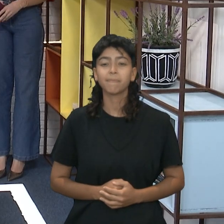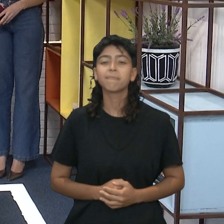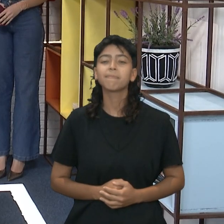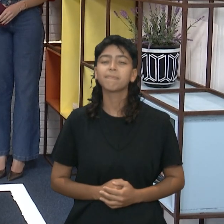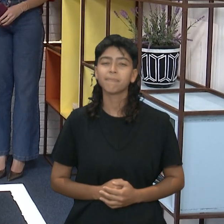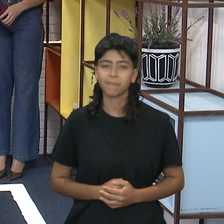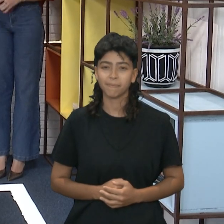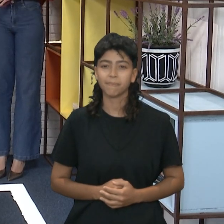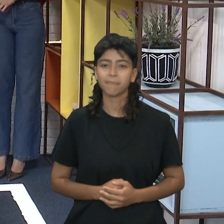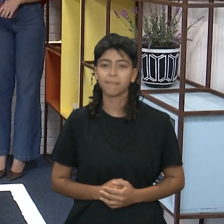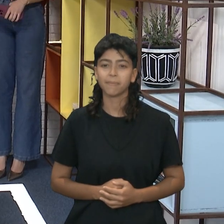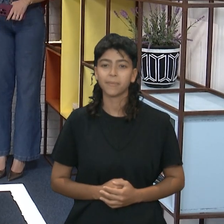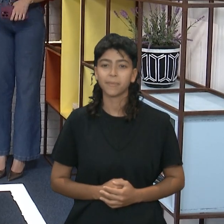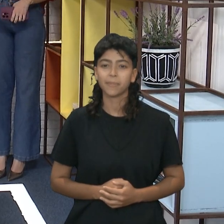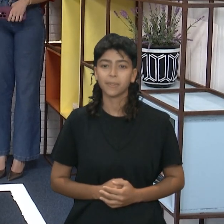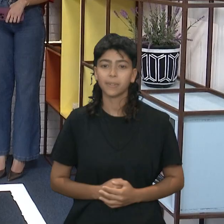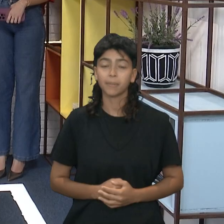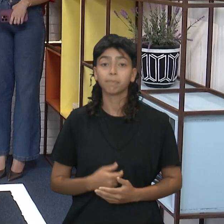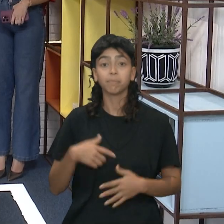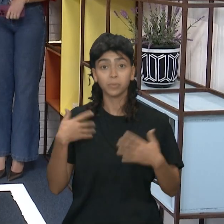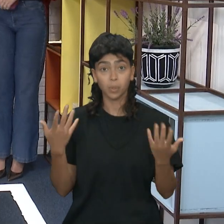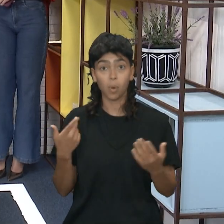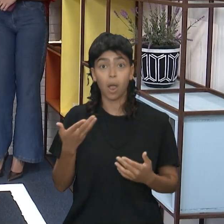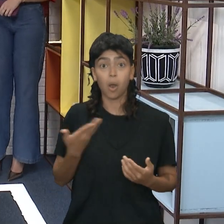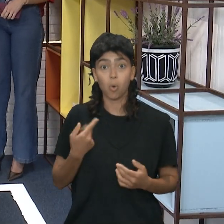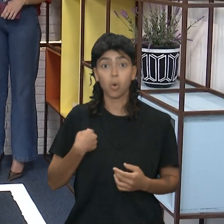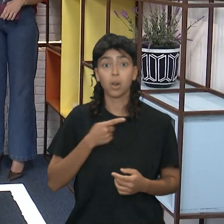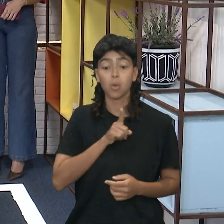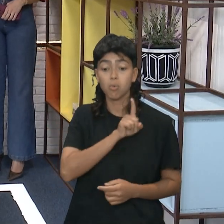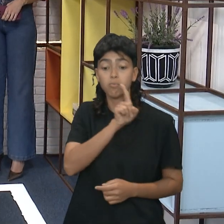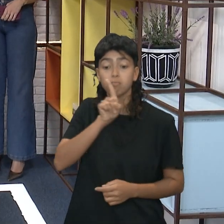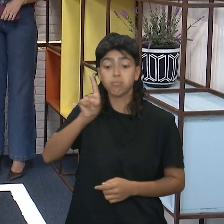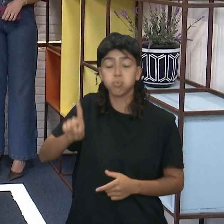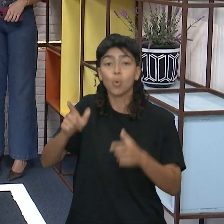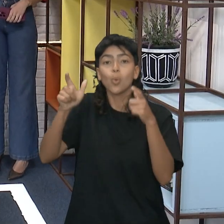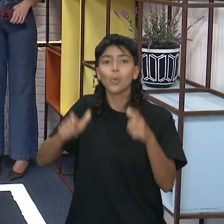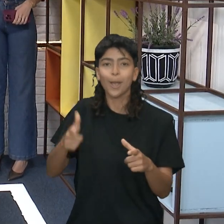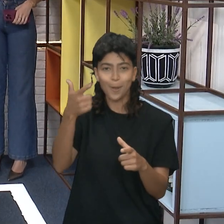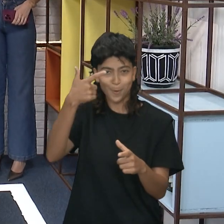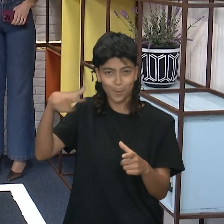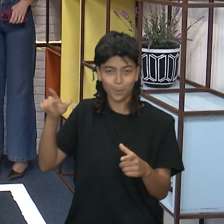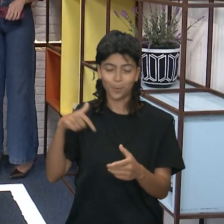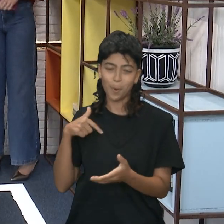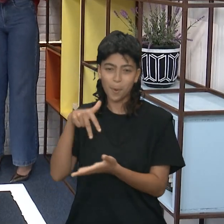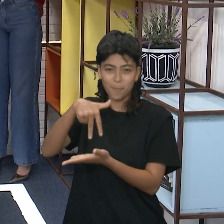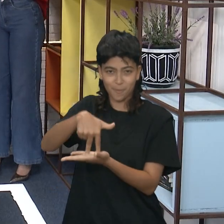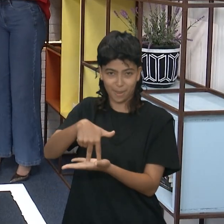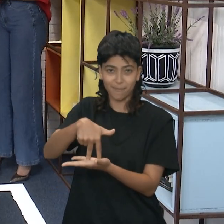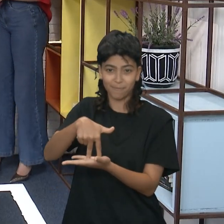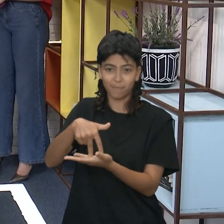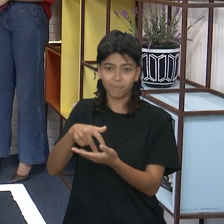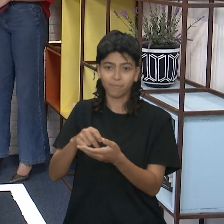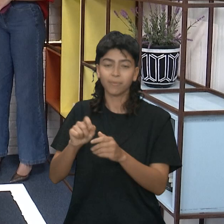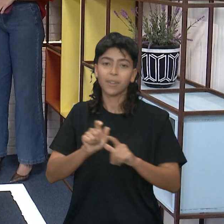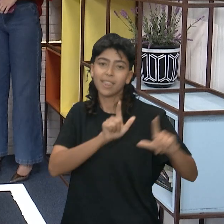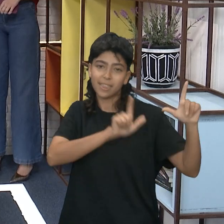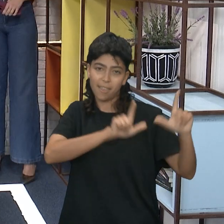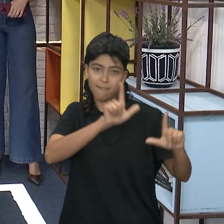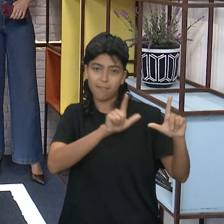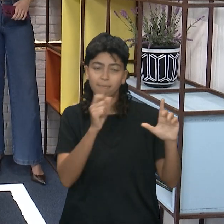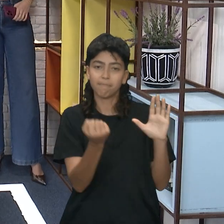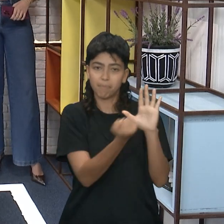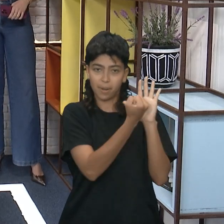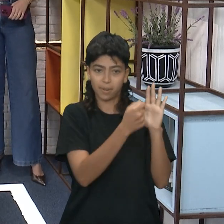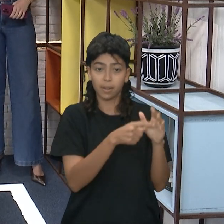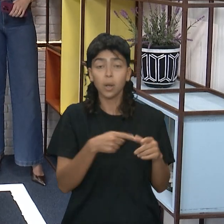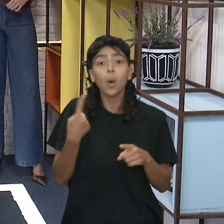Durante a nossa matéria, eu saí do lado do estúdio, onde tem os nossos sofás, e estou agora em pé, novamente aqui, junto à nossa TV. Porque